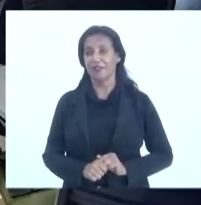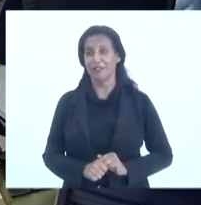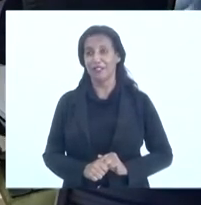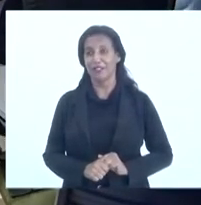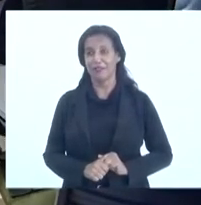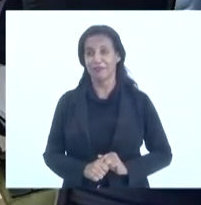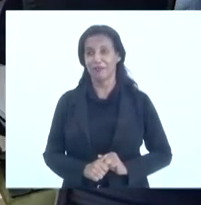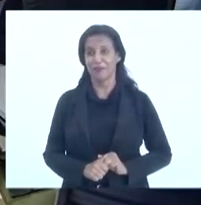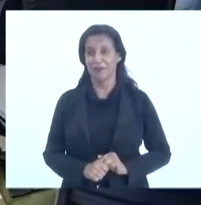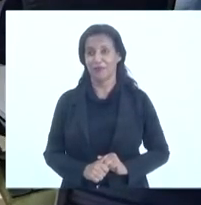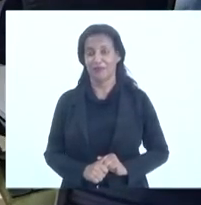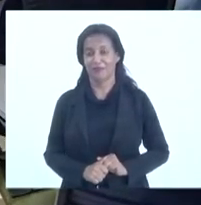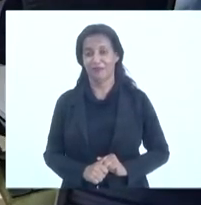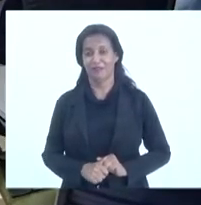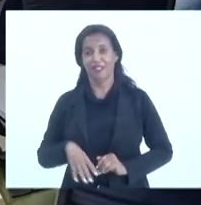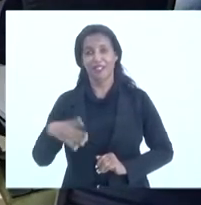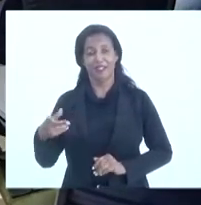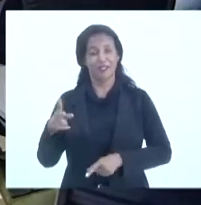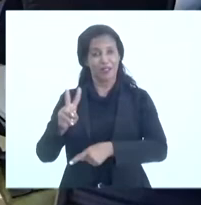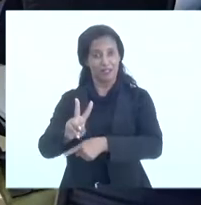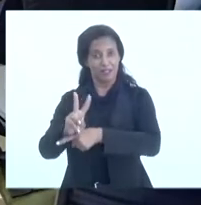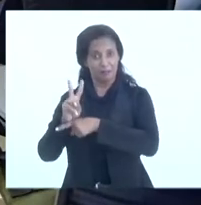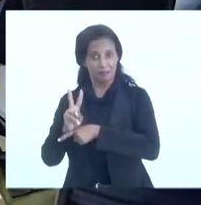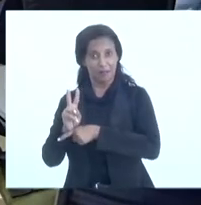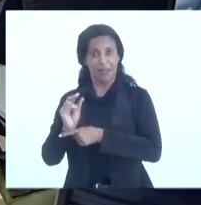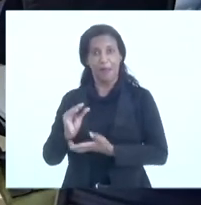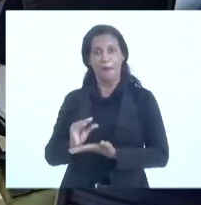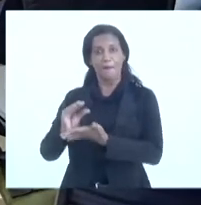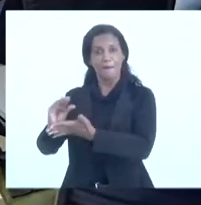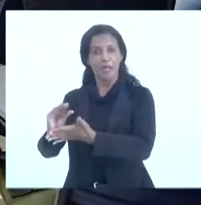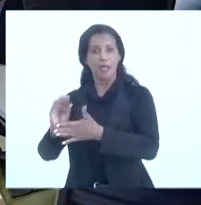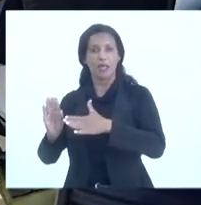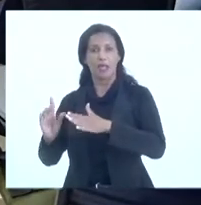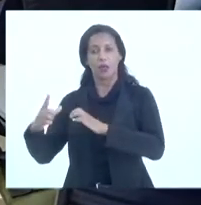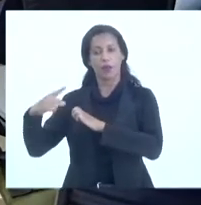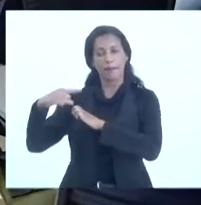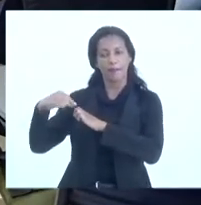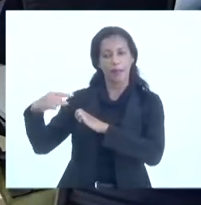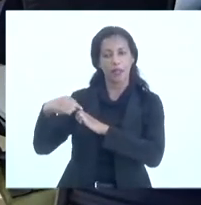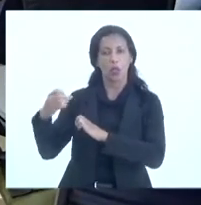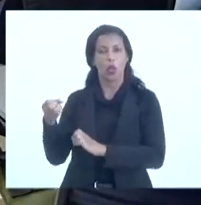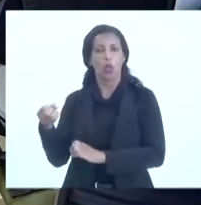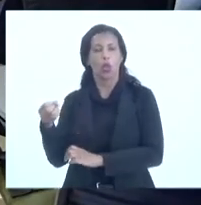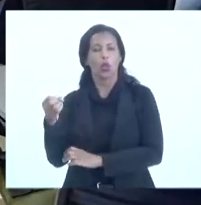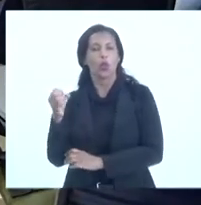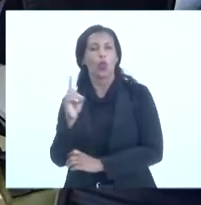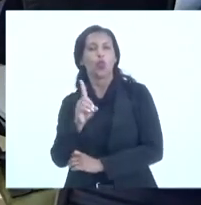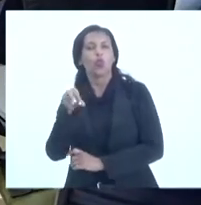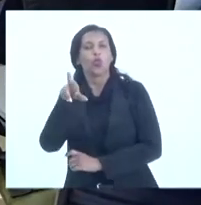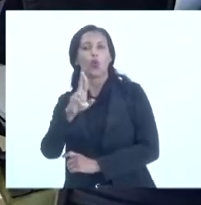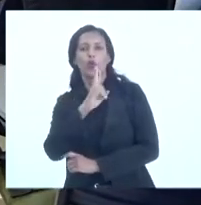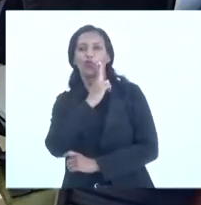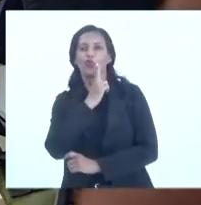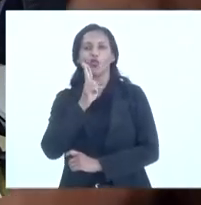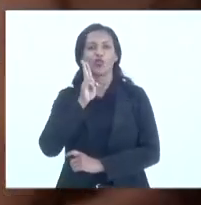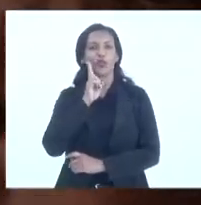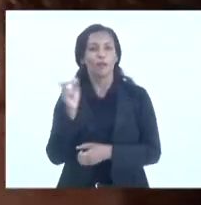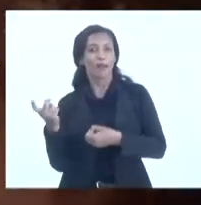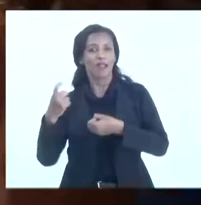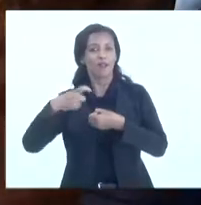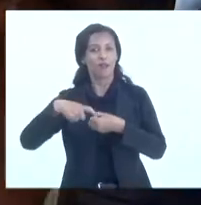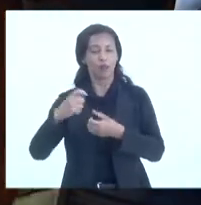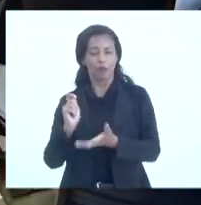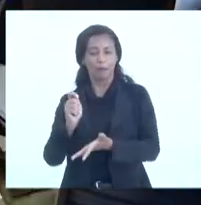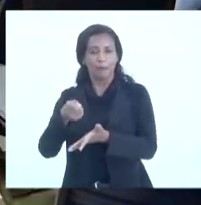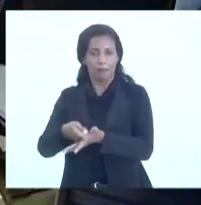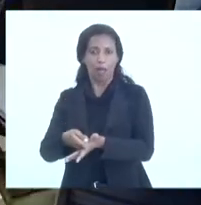Então, esse empréstimo facilita, por exemplo, o pequeno empreendedor, dono do restaurante que fechou, para ele retomar, pagar,